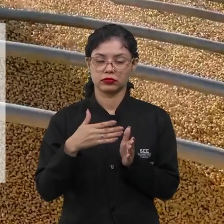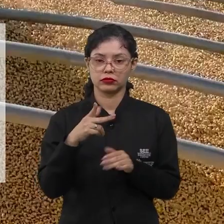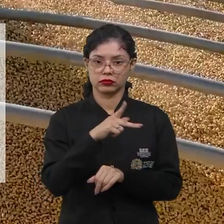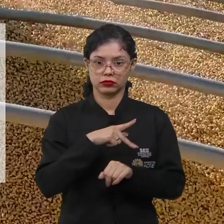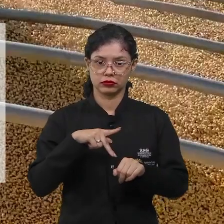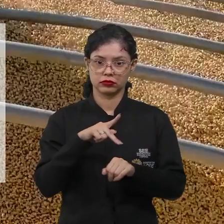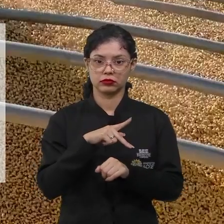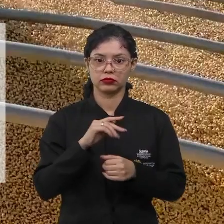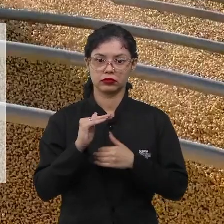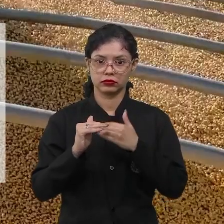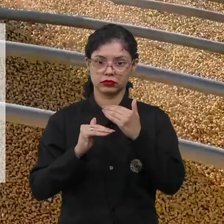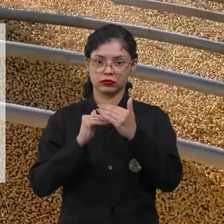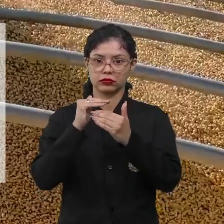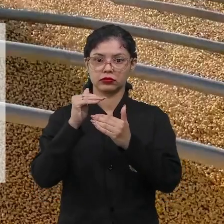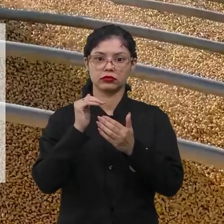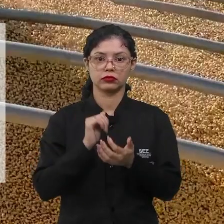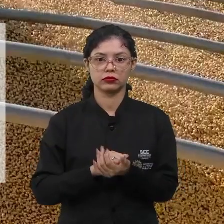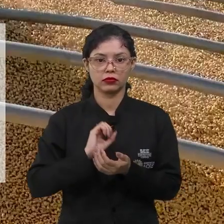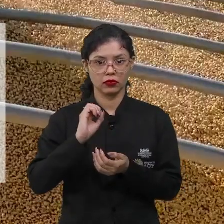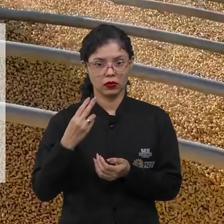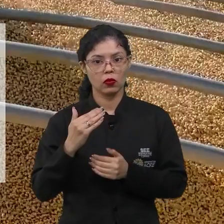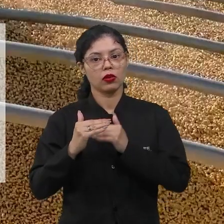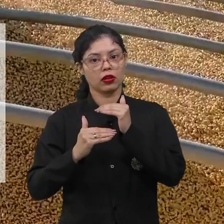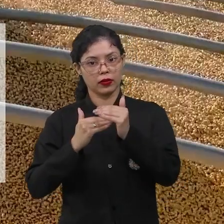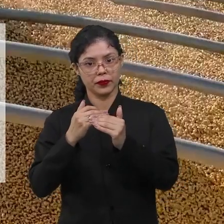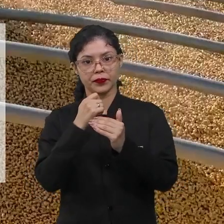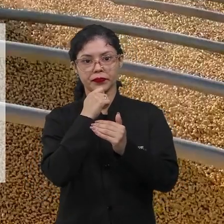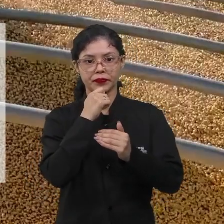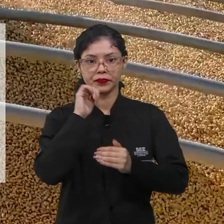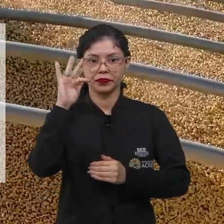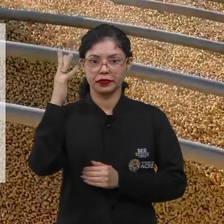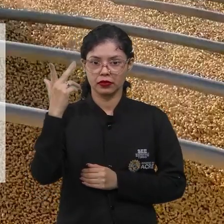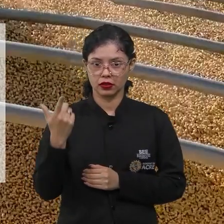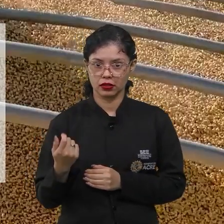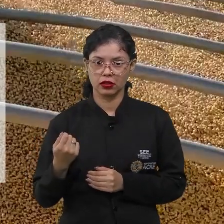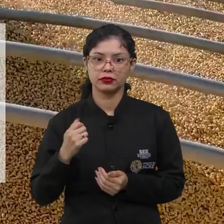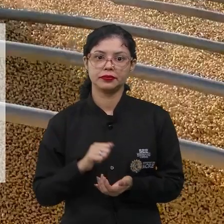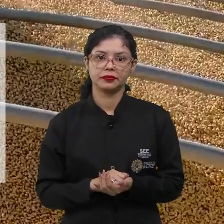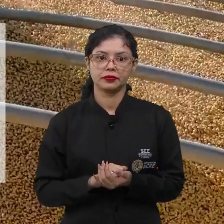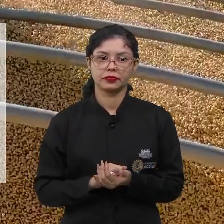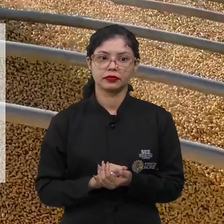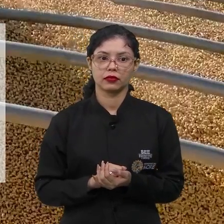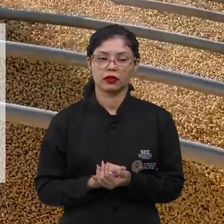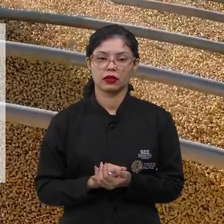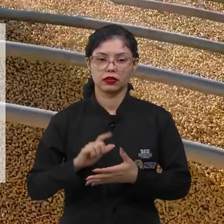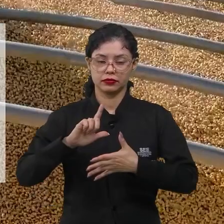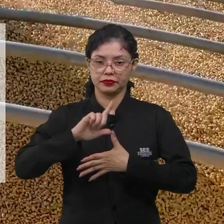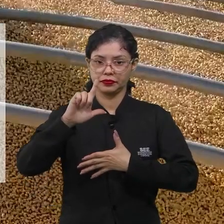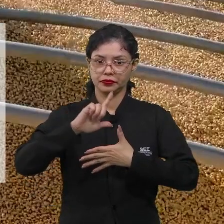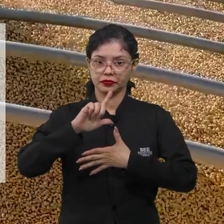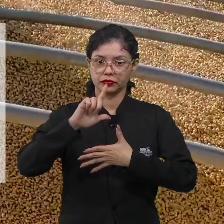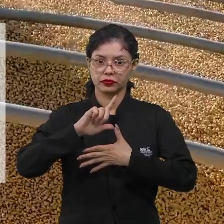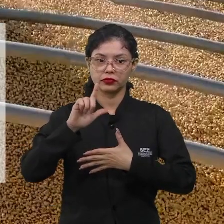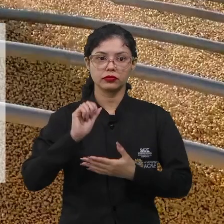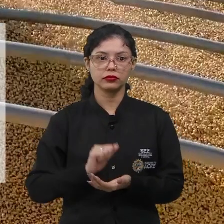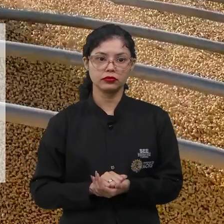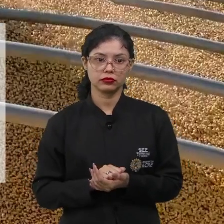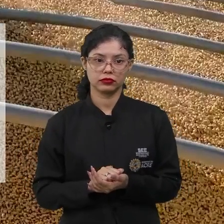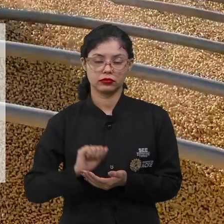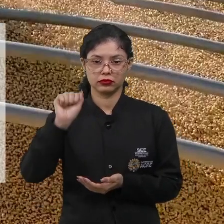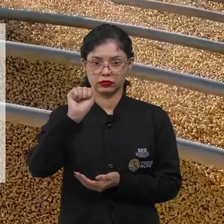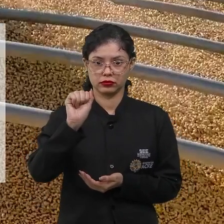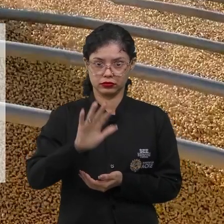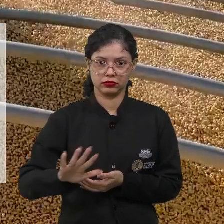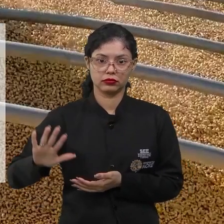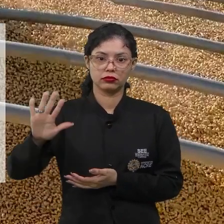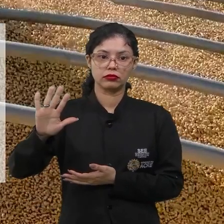países subdesenvolvidos ou em desenvolvimento, que é o caso da África, é o caso também da América Latina e